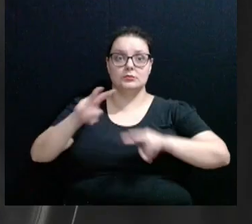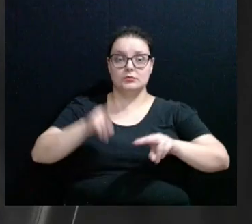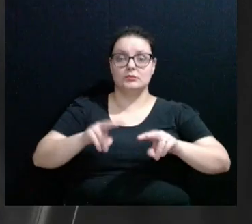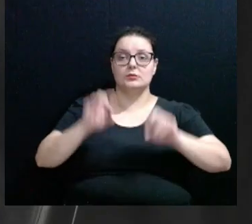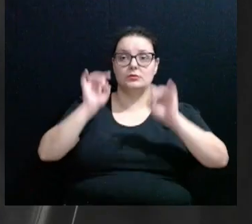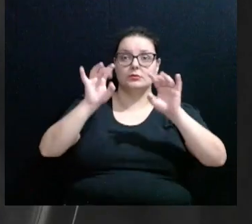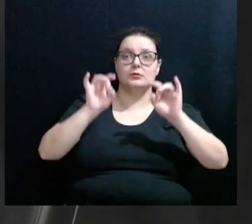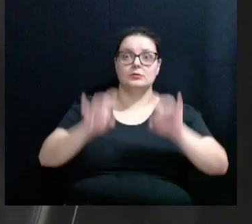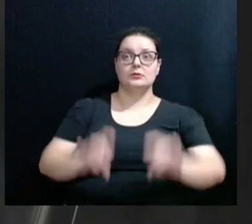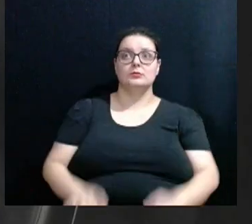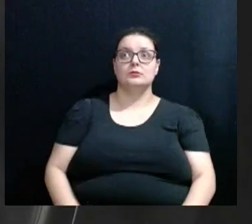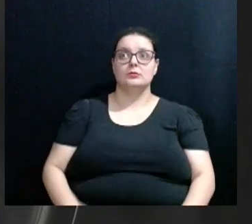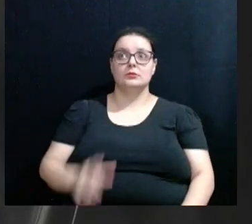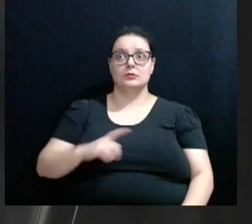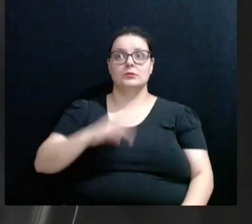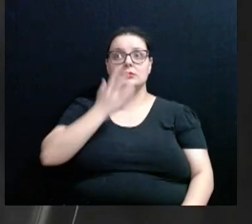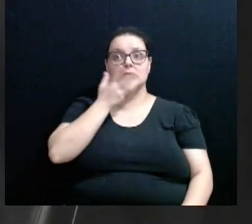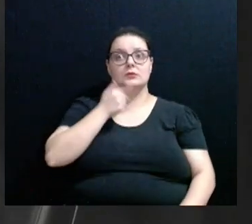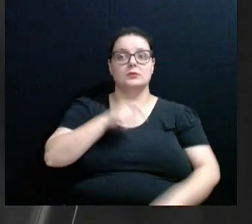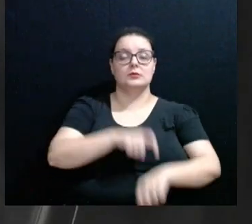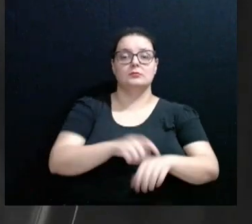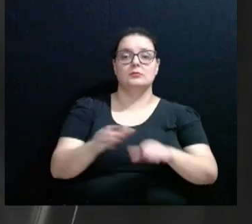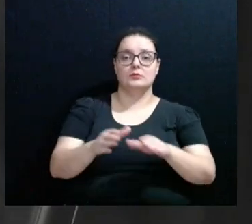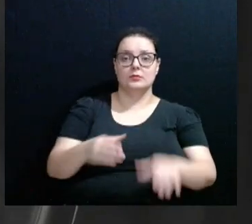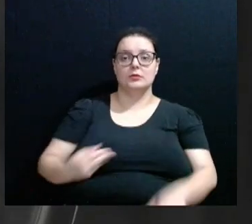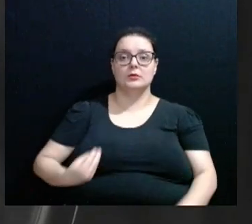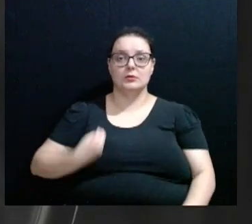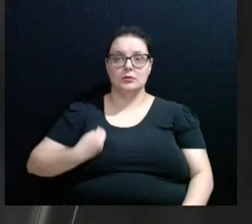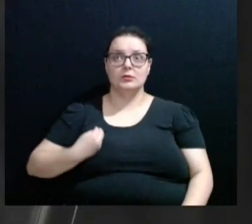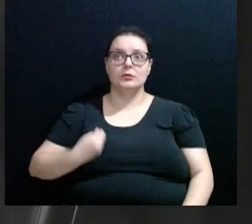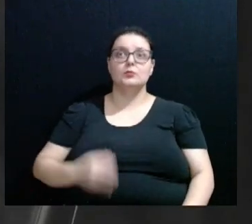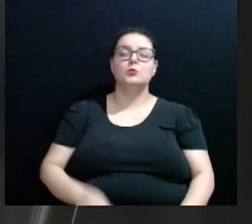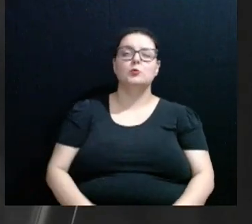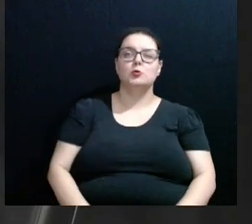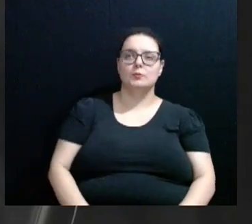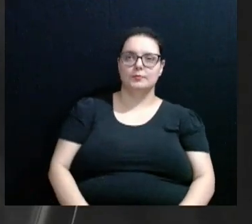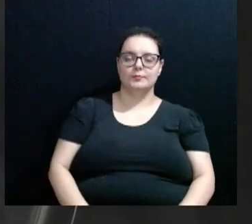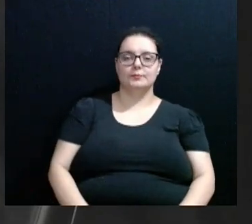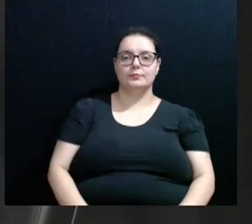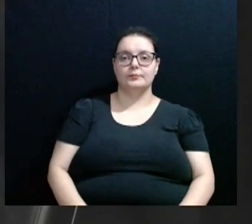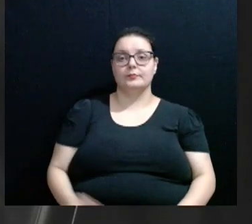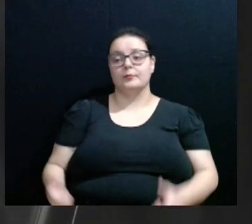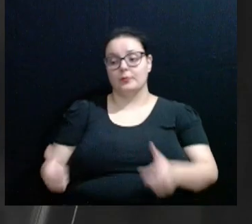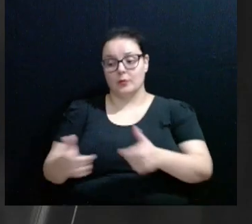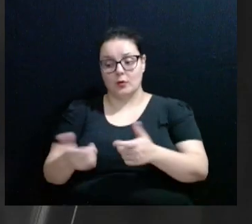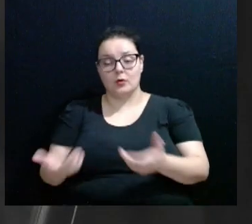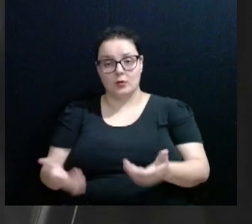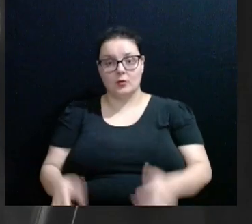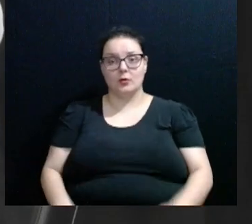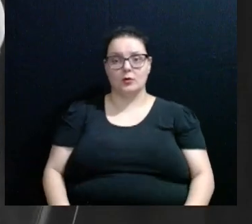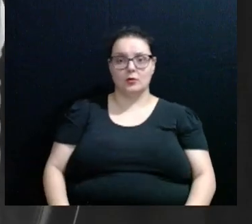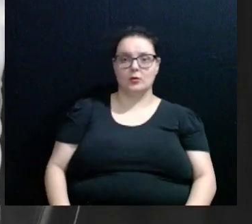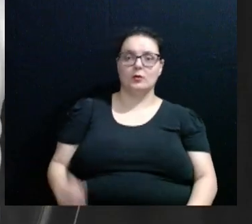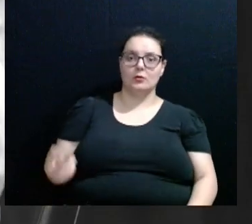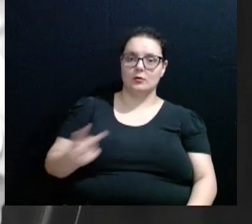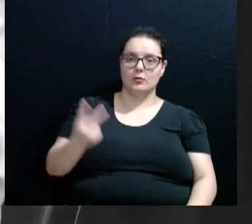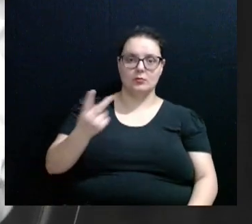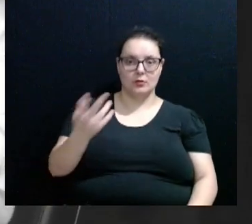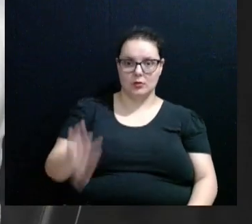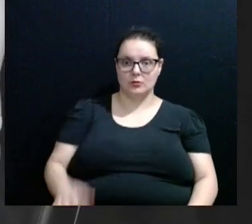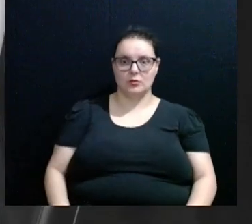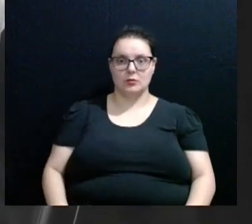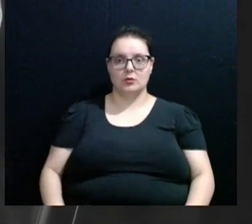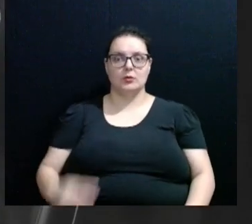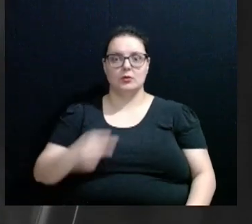você que tem criança nessa fase da vida. É importante porque, por menor que seja esse valor, que não possa